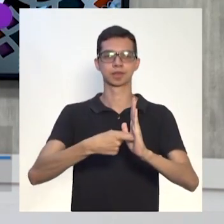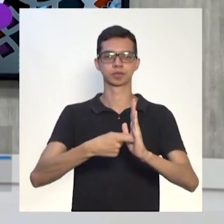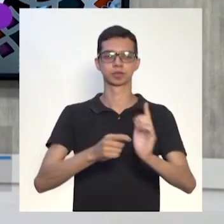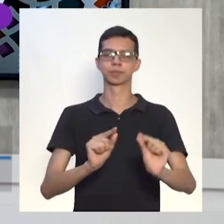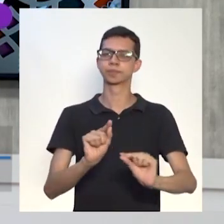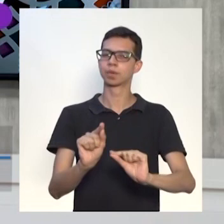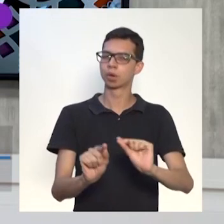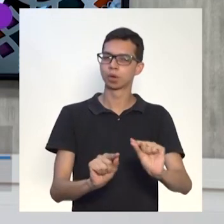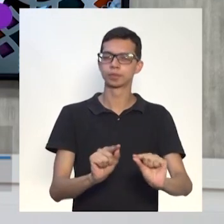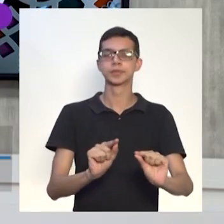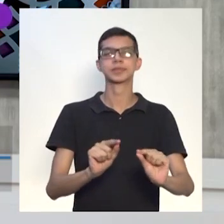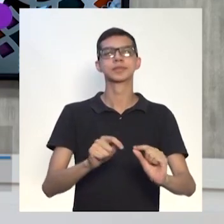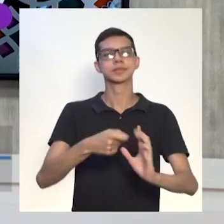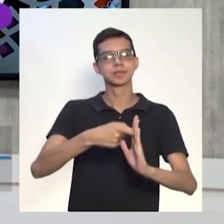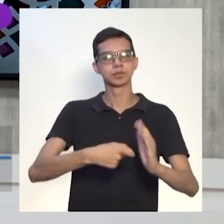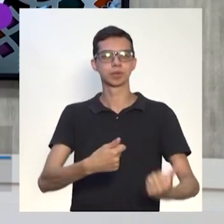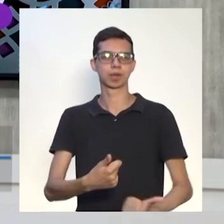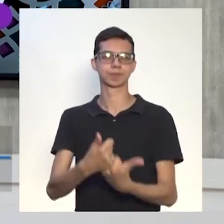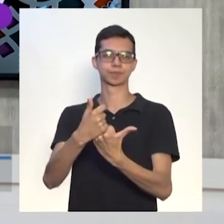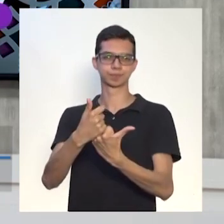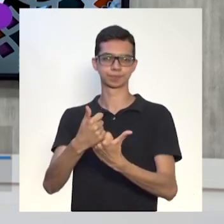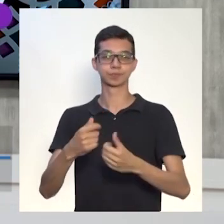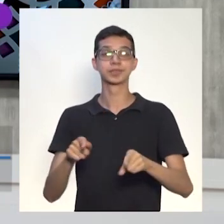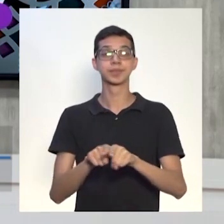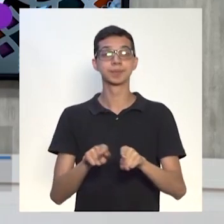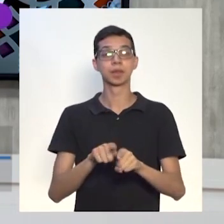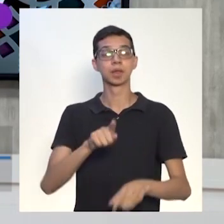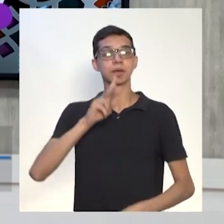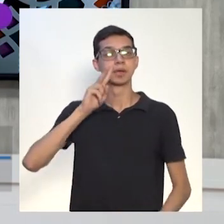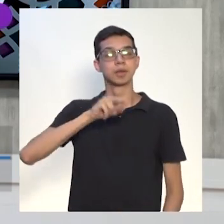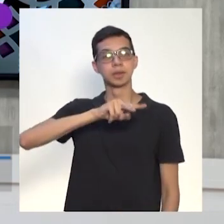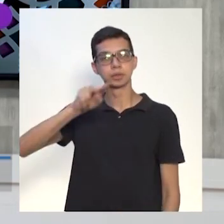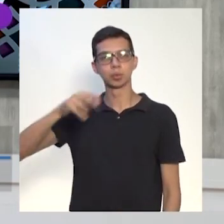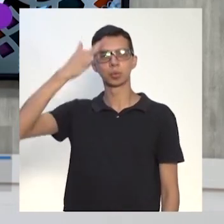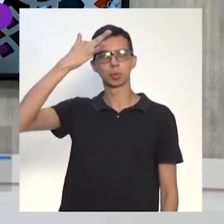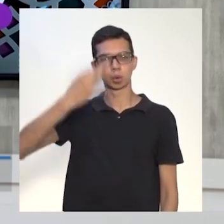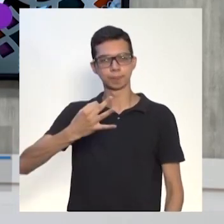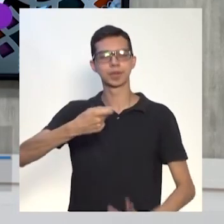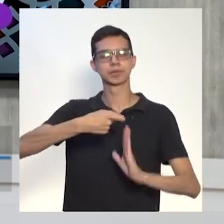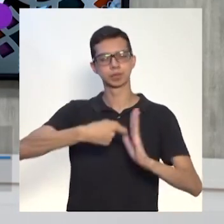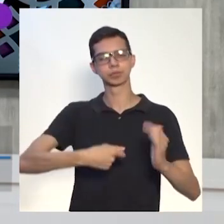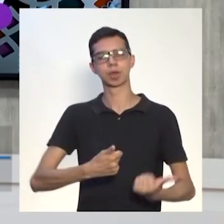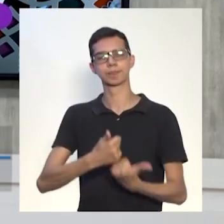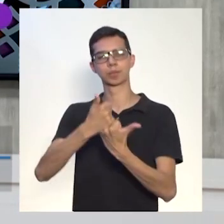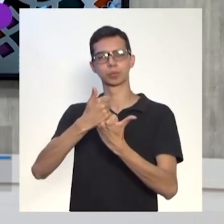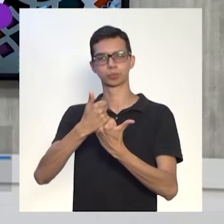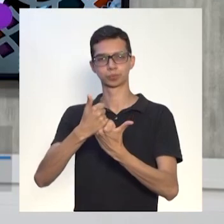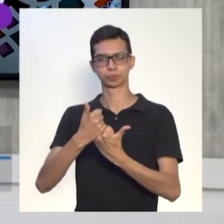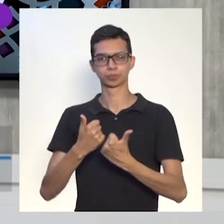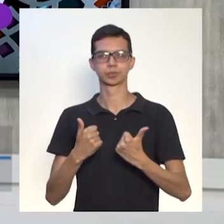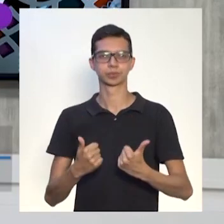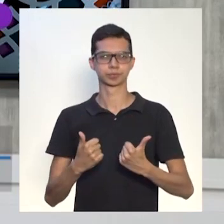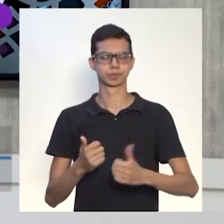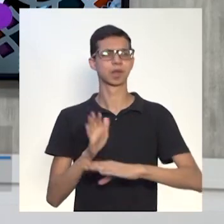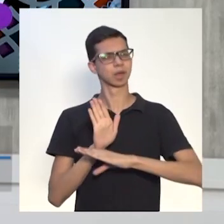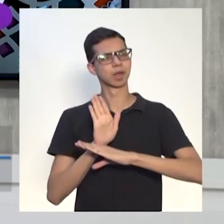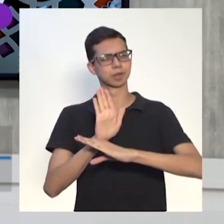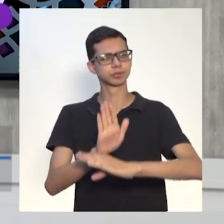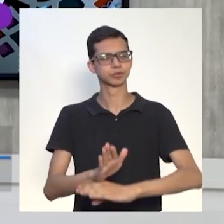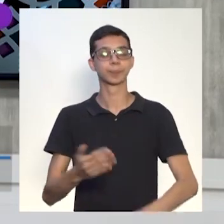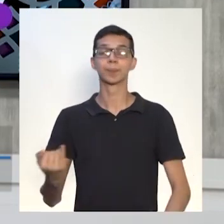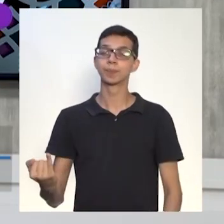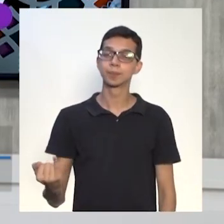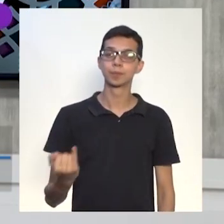motivadores, a leitura e a compreensão dos textos motivadores, né? Então, é muito importante você ter o domínio